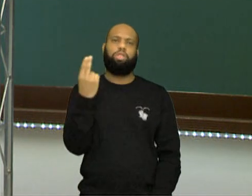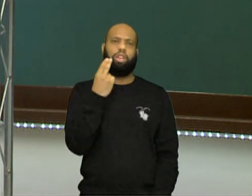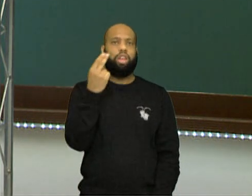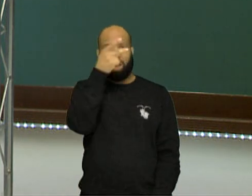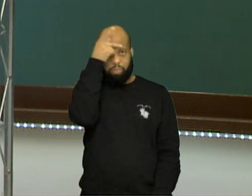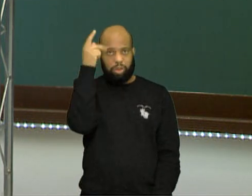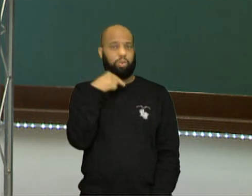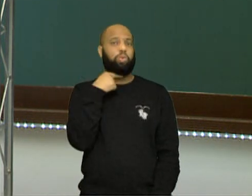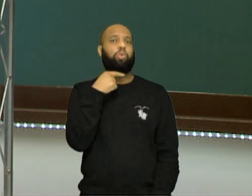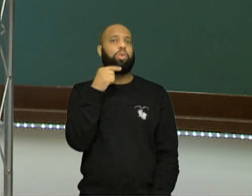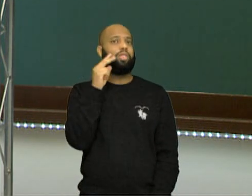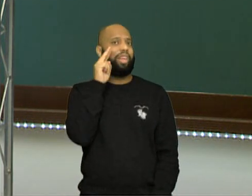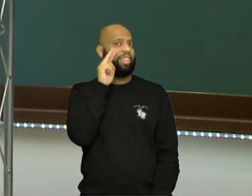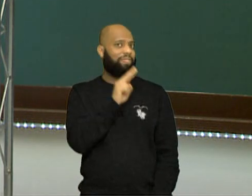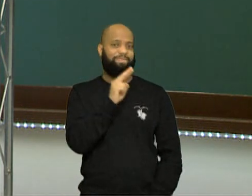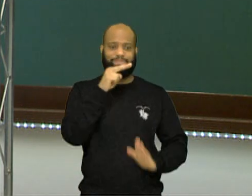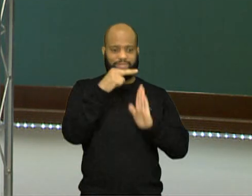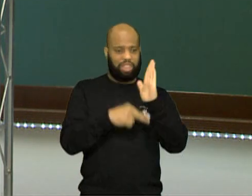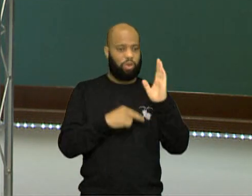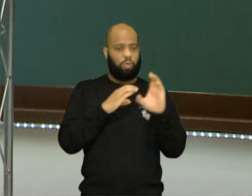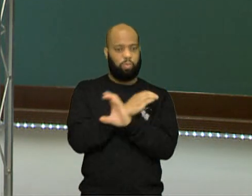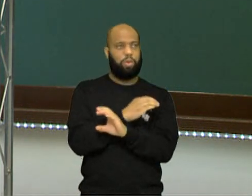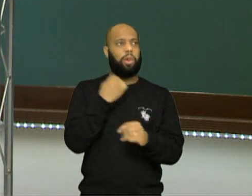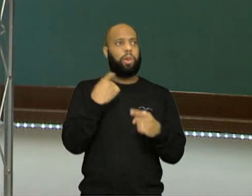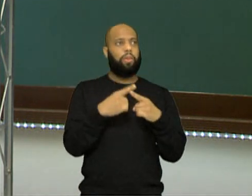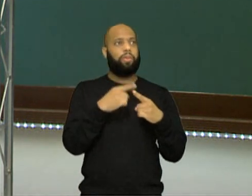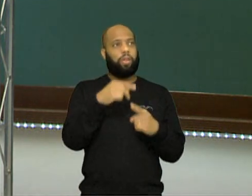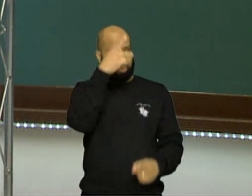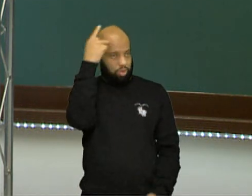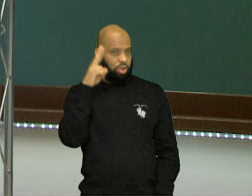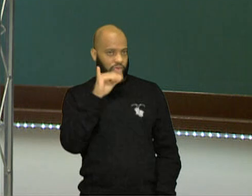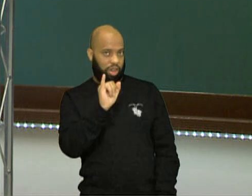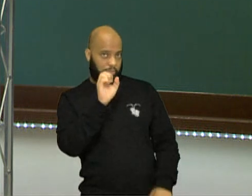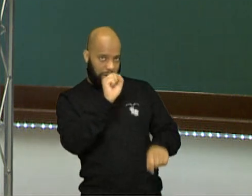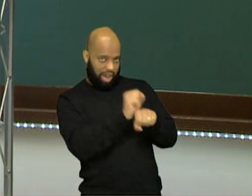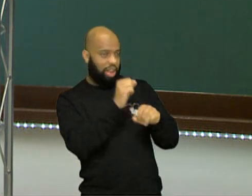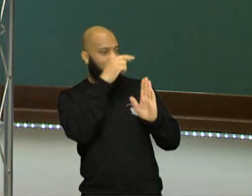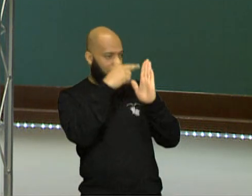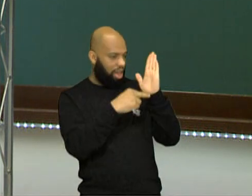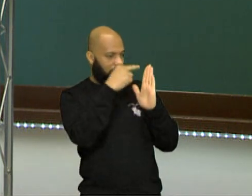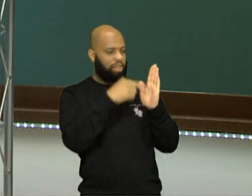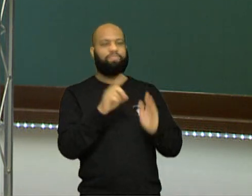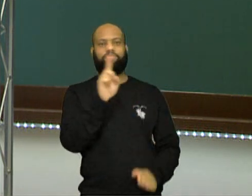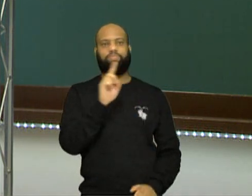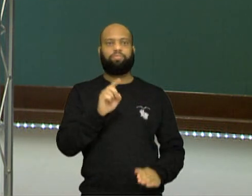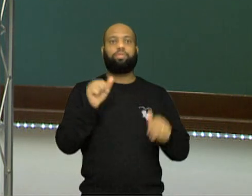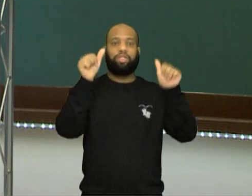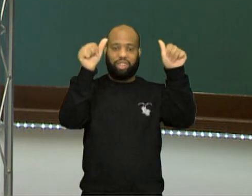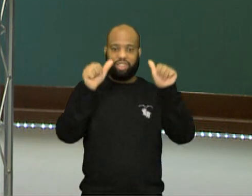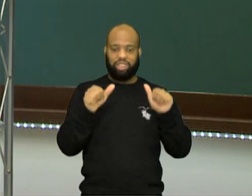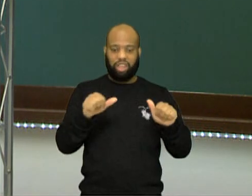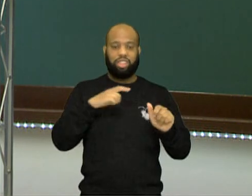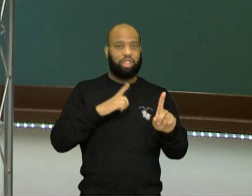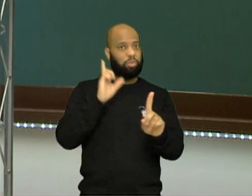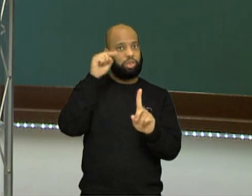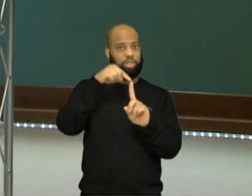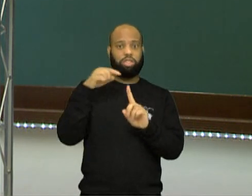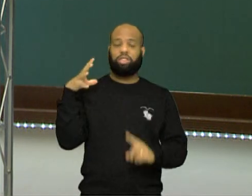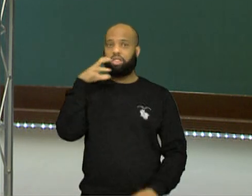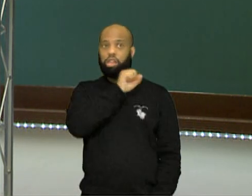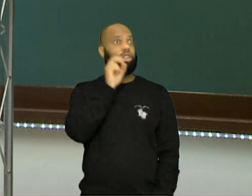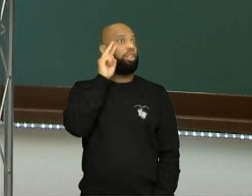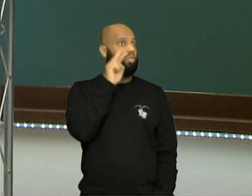Não. Por quê? Porque as pessoas não vão parar para ler. O cartaz é algo objetivo, você bata o